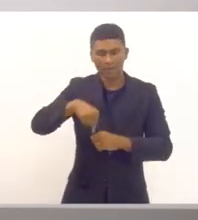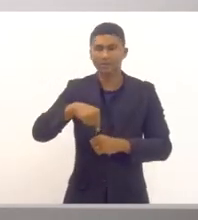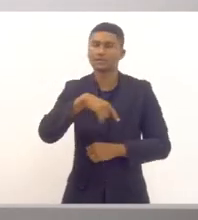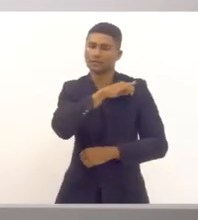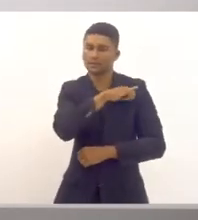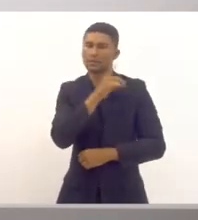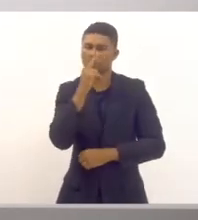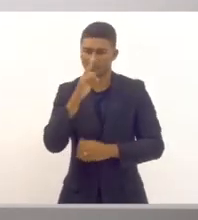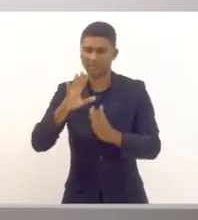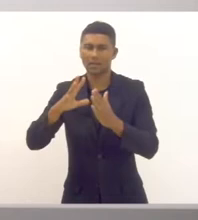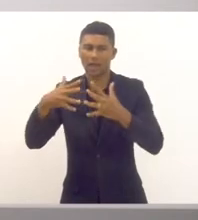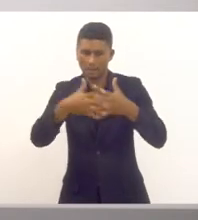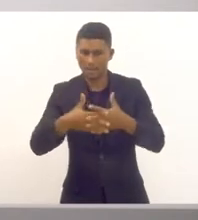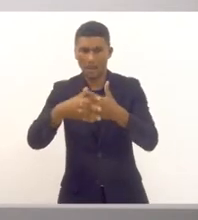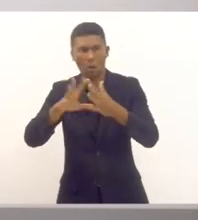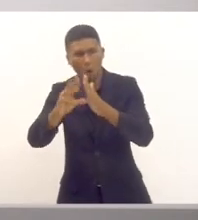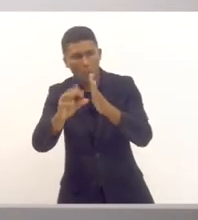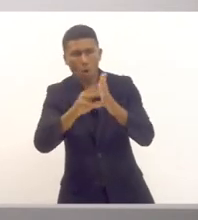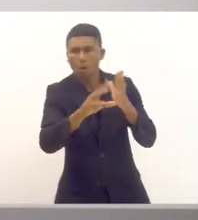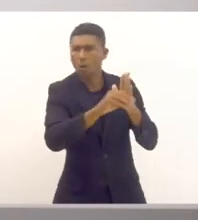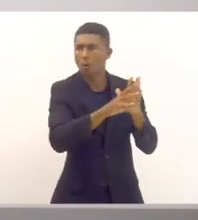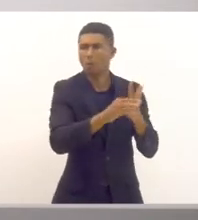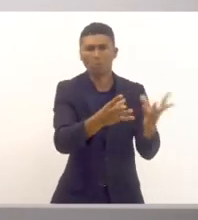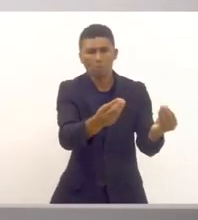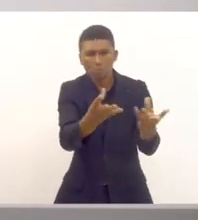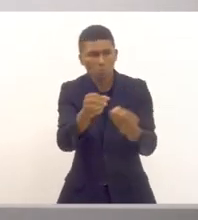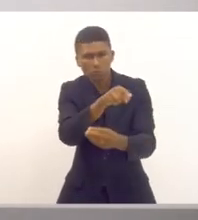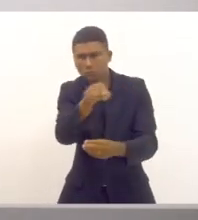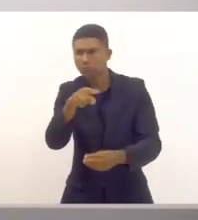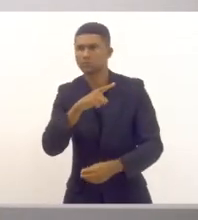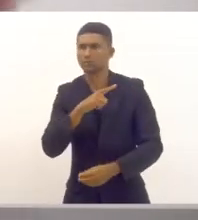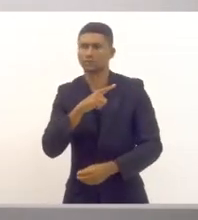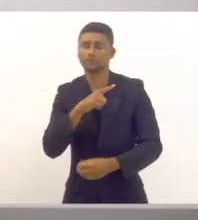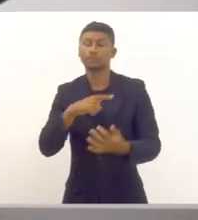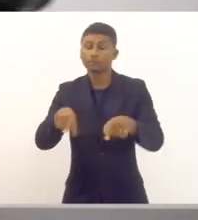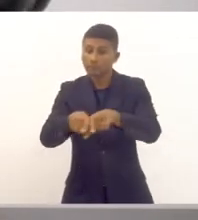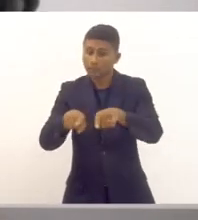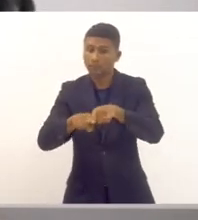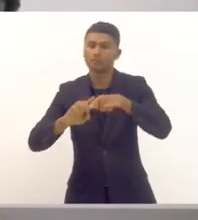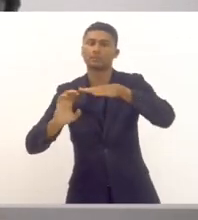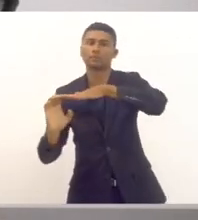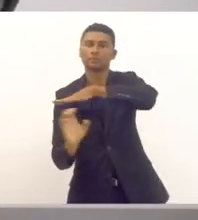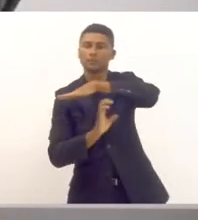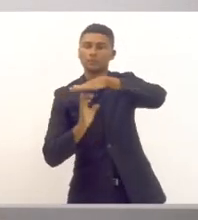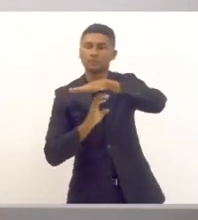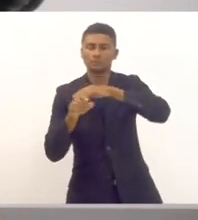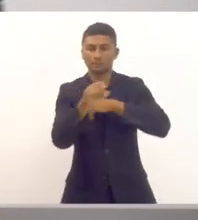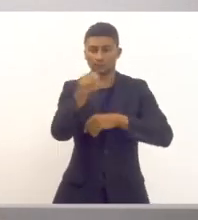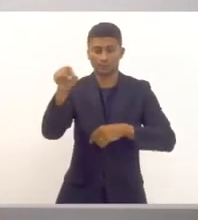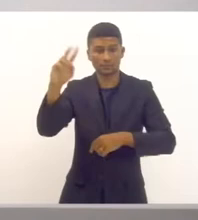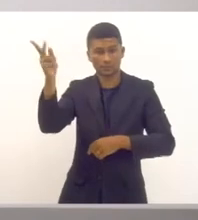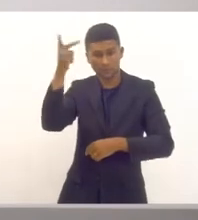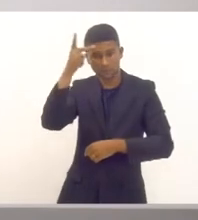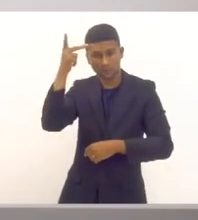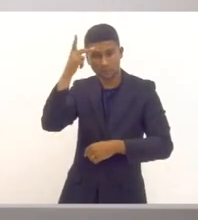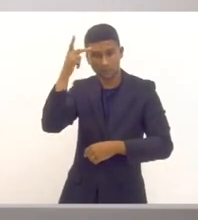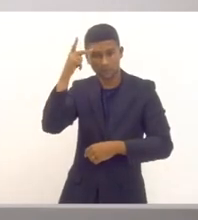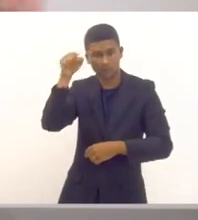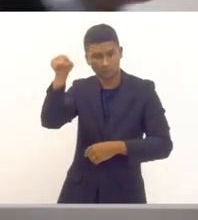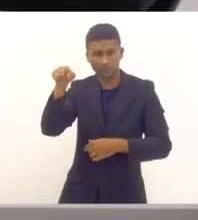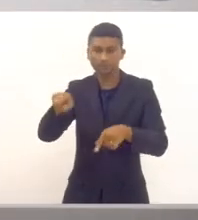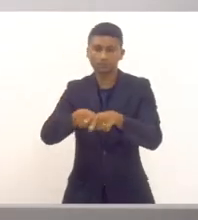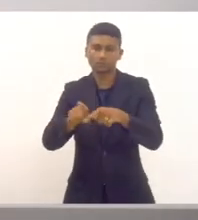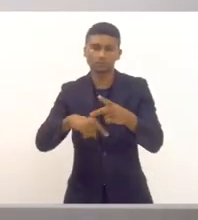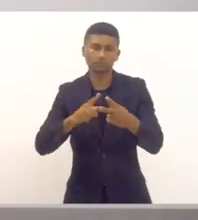Rio tem esse problema. Tem o problema das empresas que saem de São Paulo e do interior, e de Minas